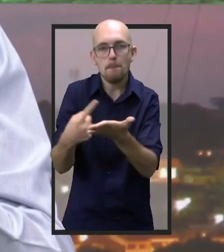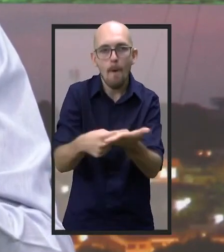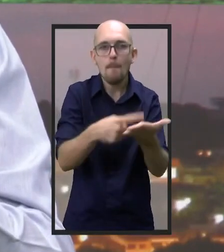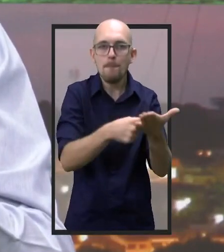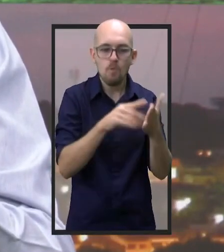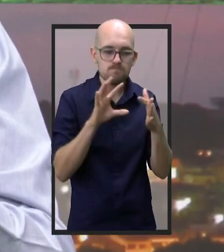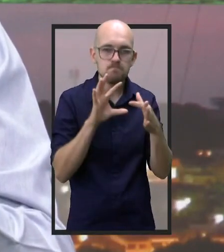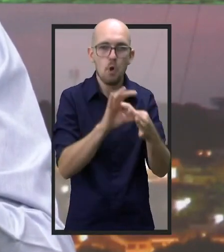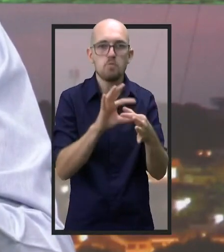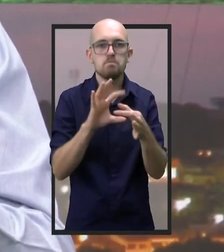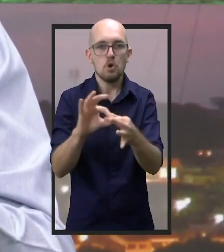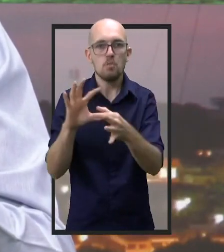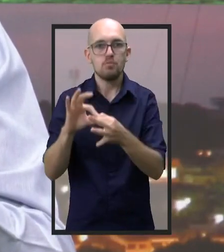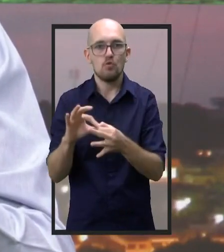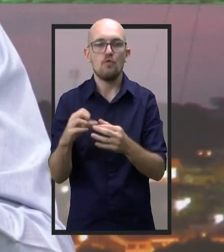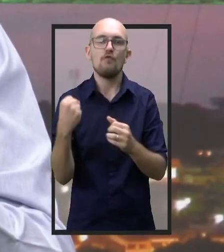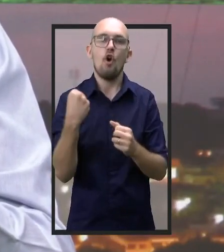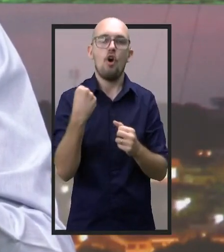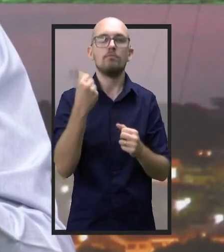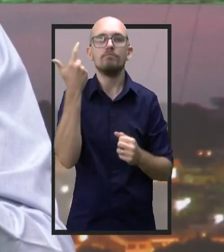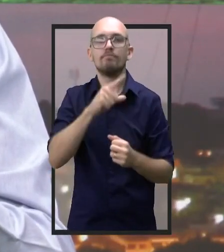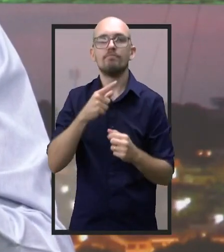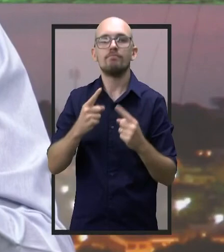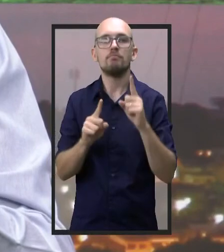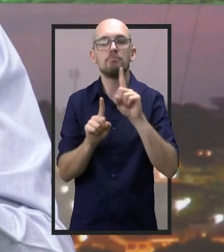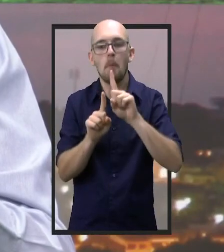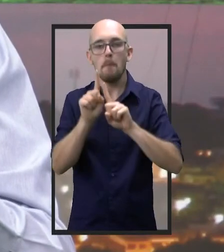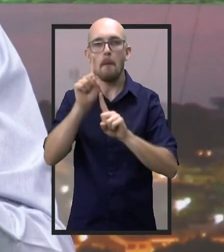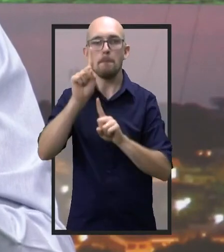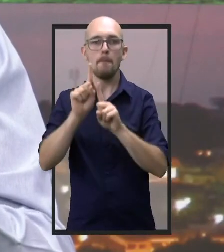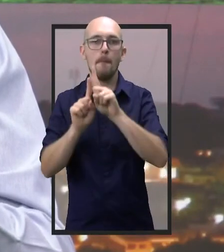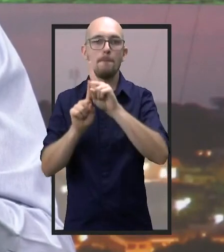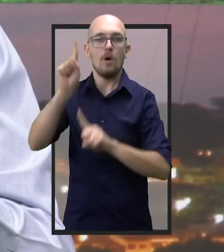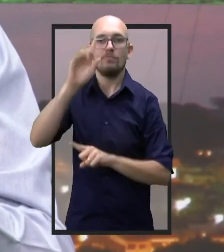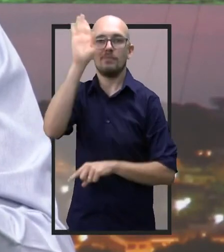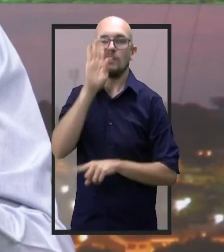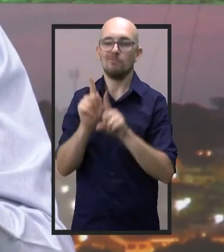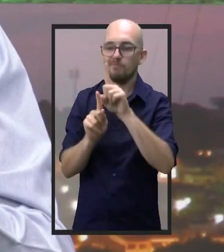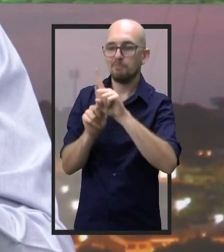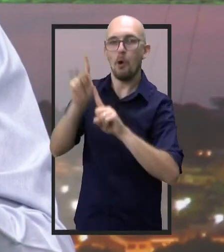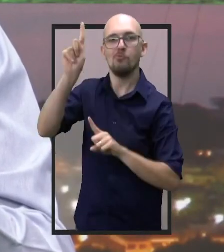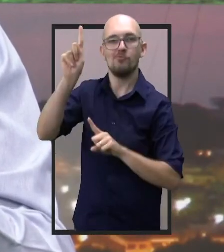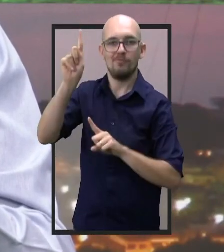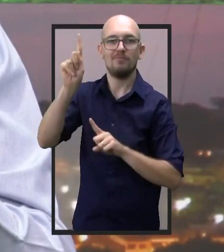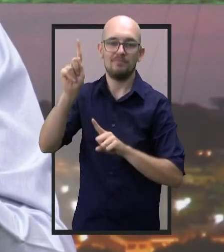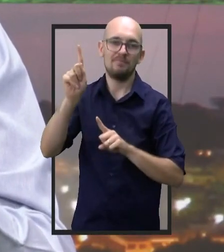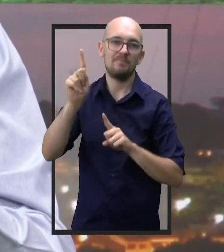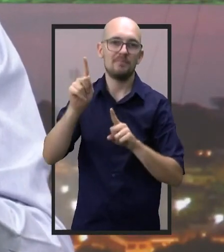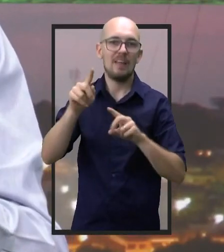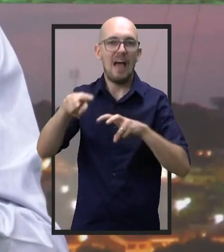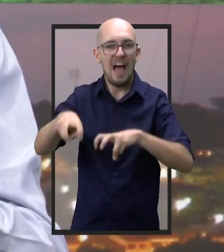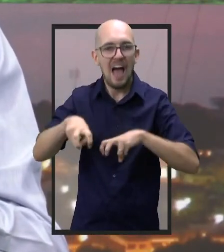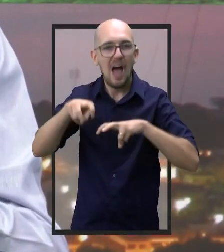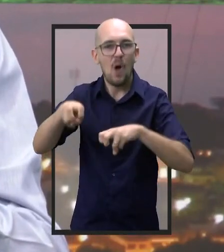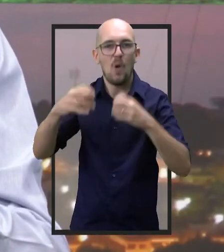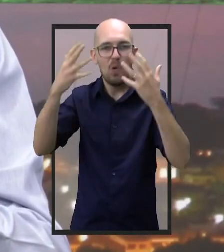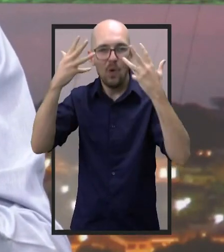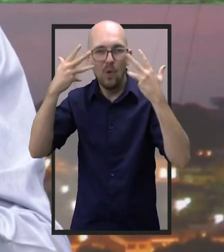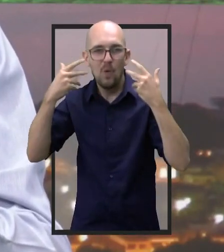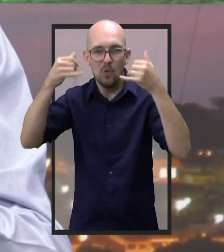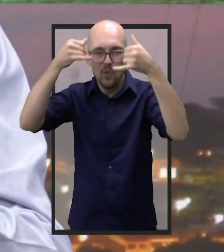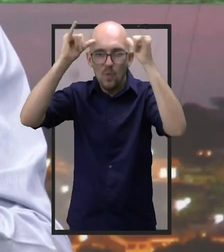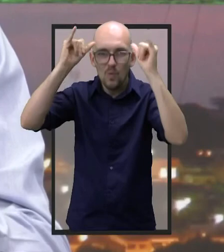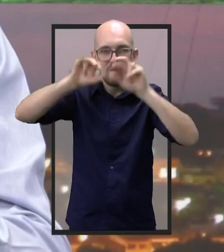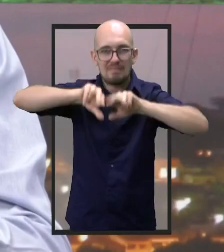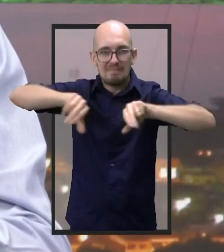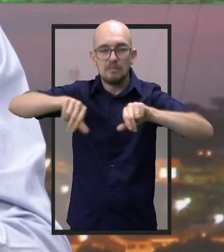essa capacidade competitiva que o Brasil tem de produção de agricultura e pecuária, é com essa interlocução que você